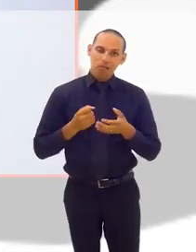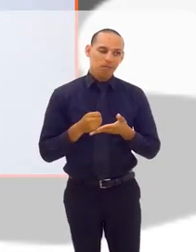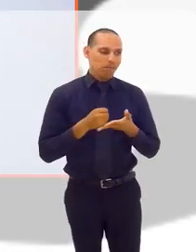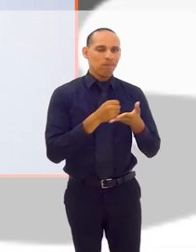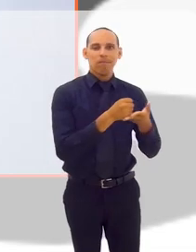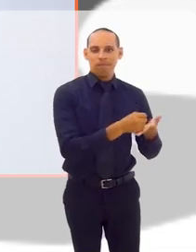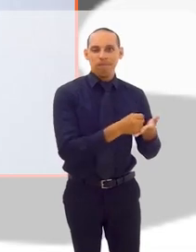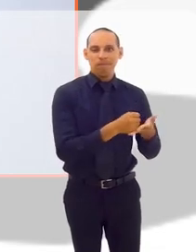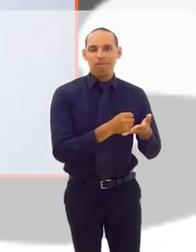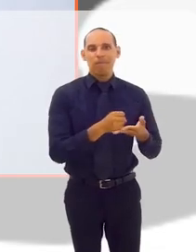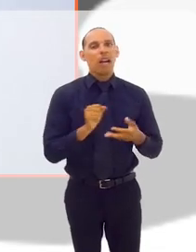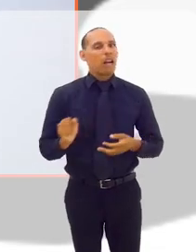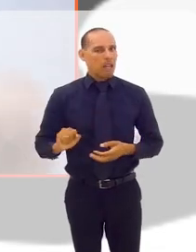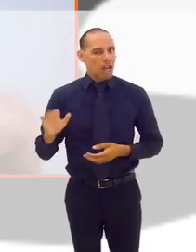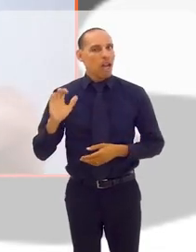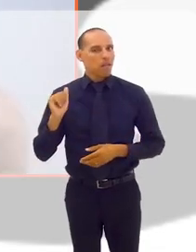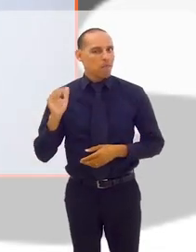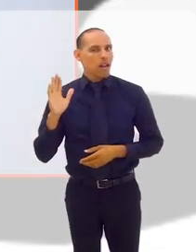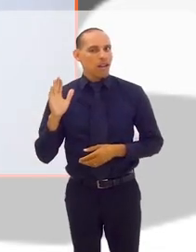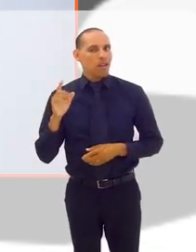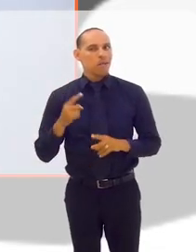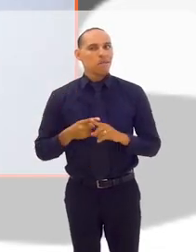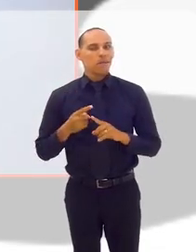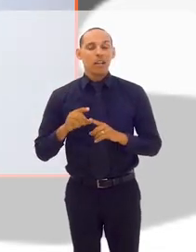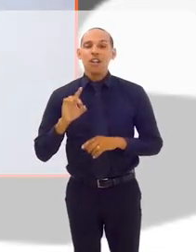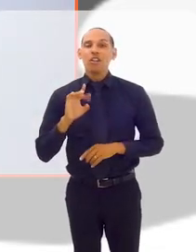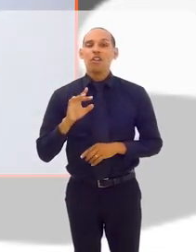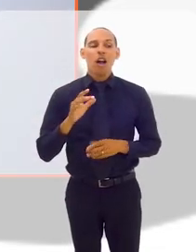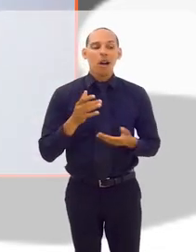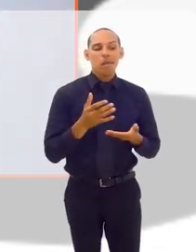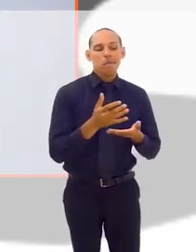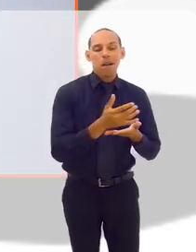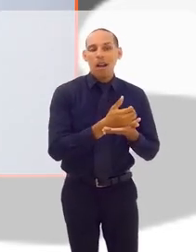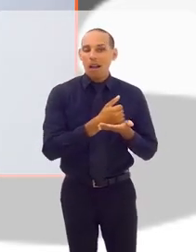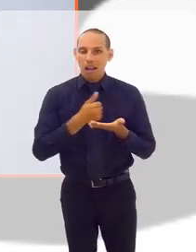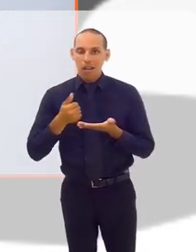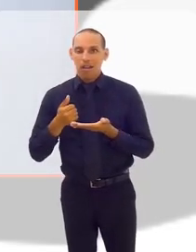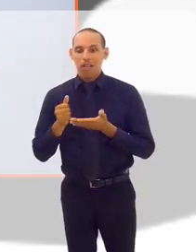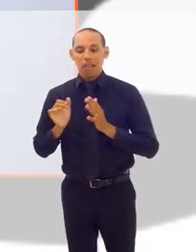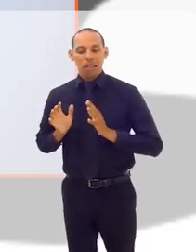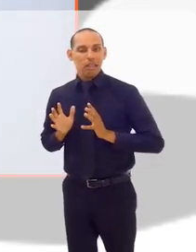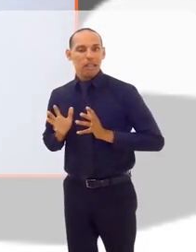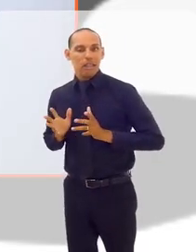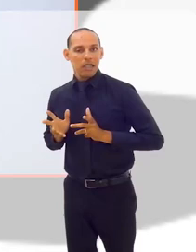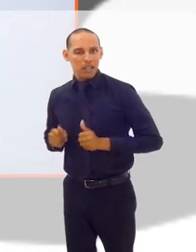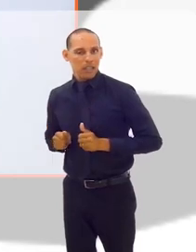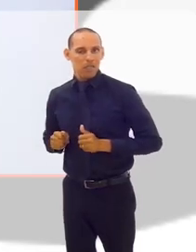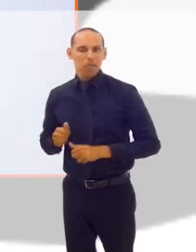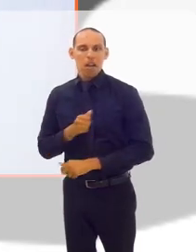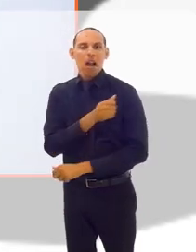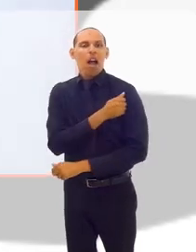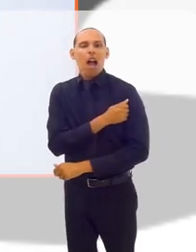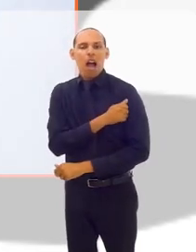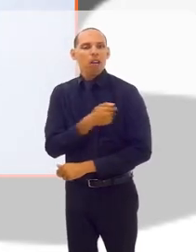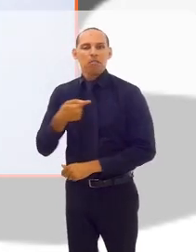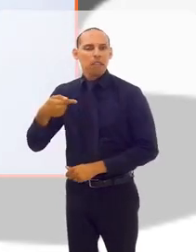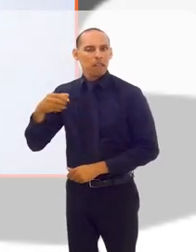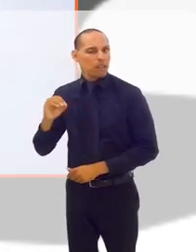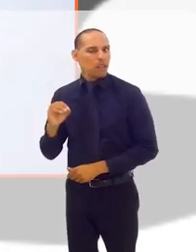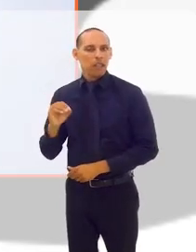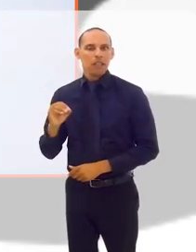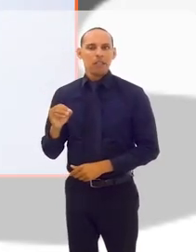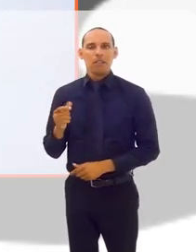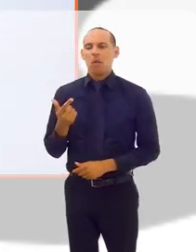novo, que ele é mais custoso do que pegar esta embalagem, esterilizar ela com álcool